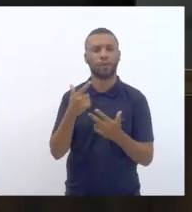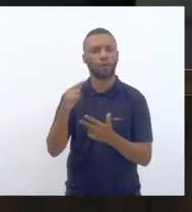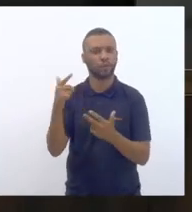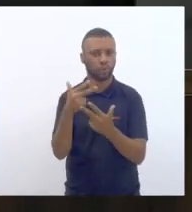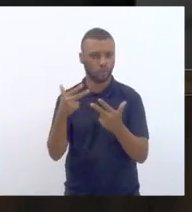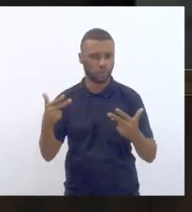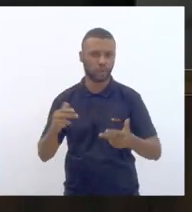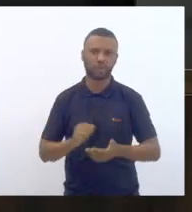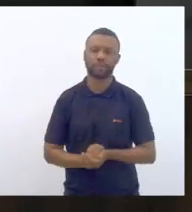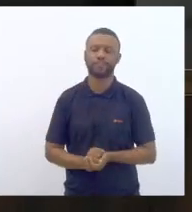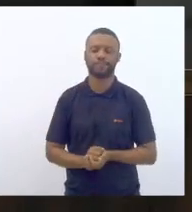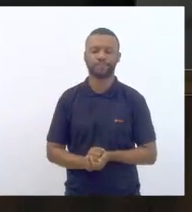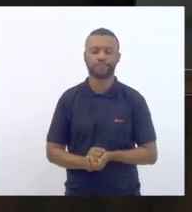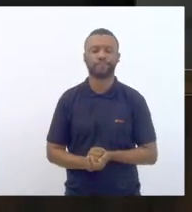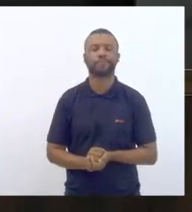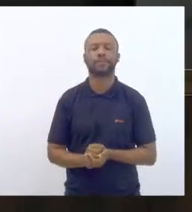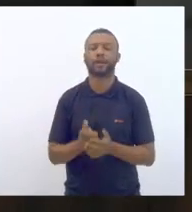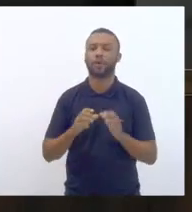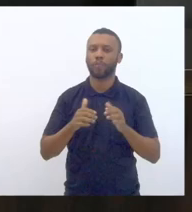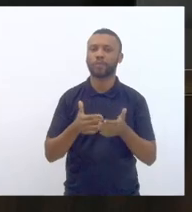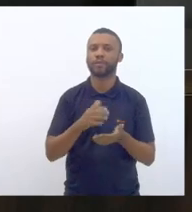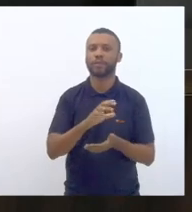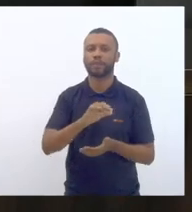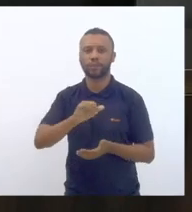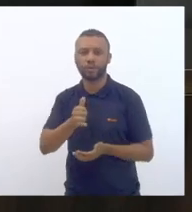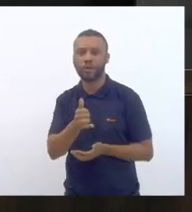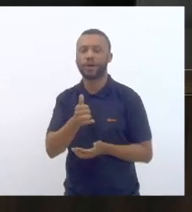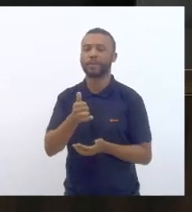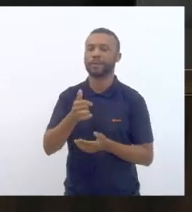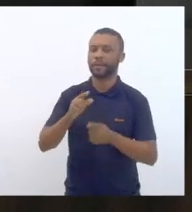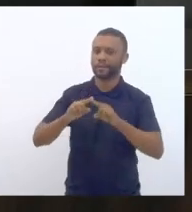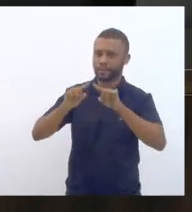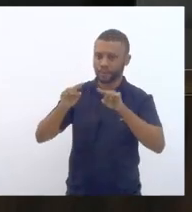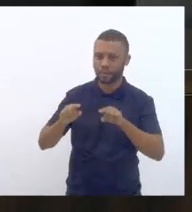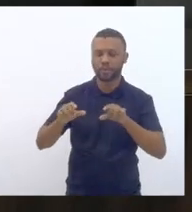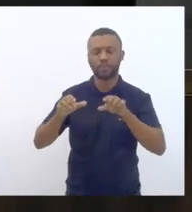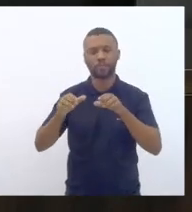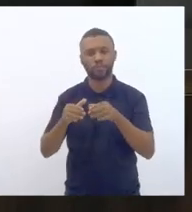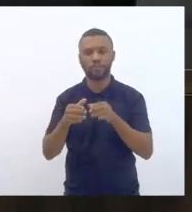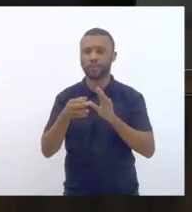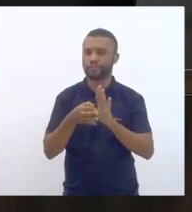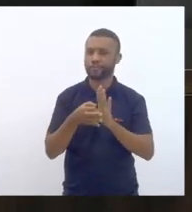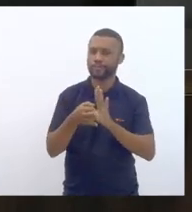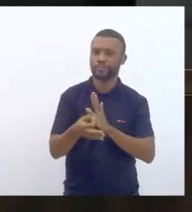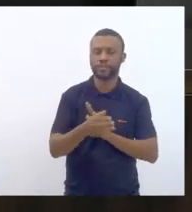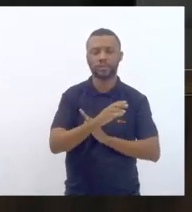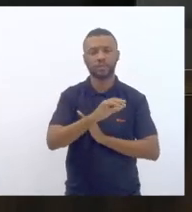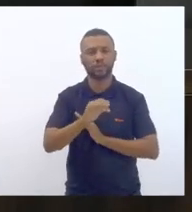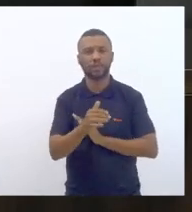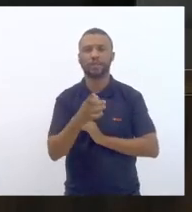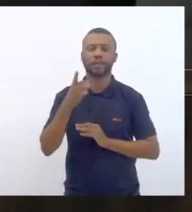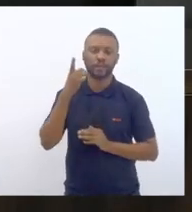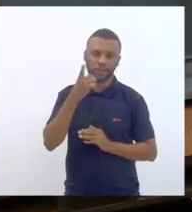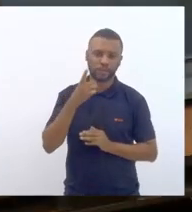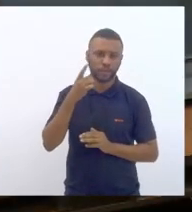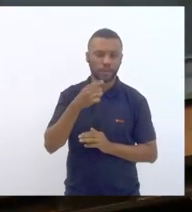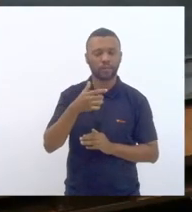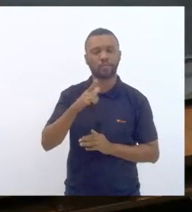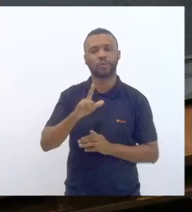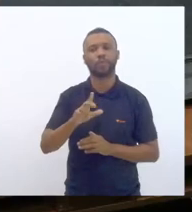comissões Constituição e Justiça, Servidores Públicos e Orçamento. Para emitir parecer pela Comissão de Constituição e Justiça, deputado Luiz